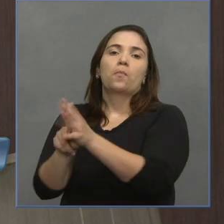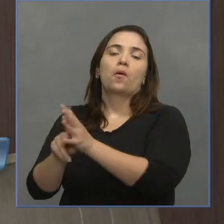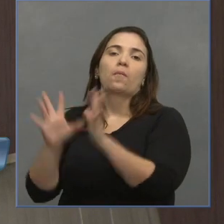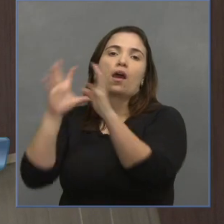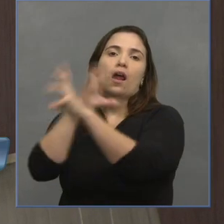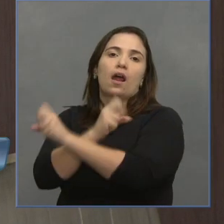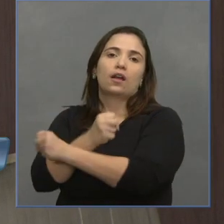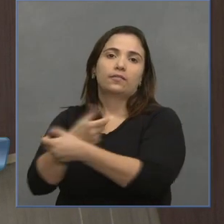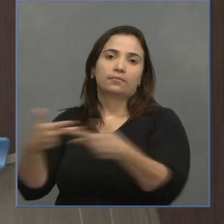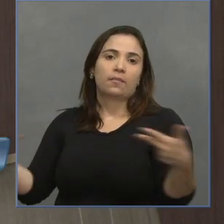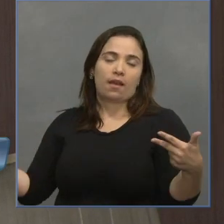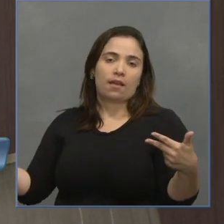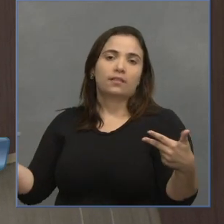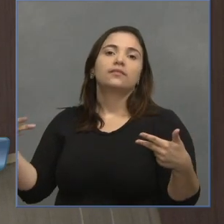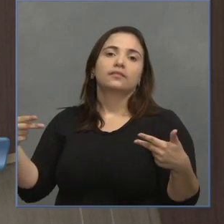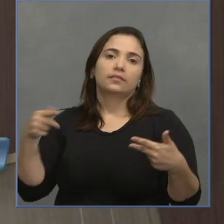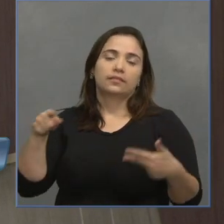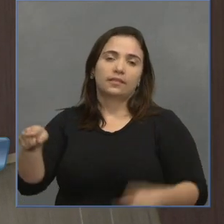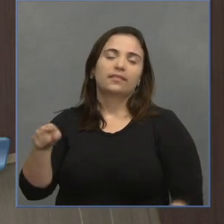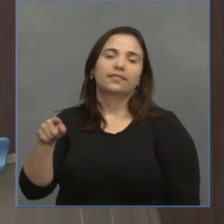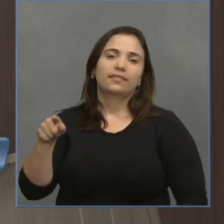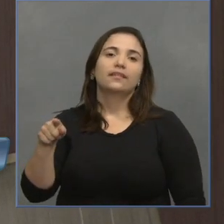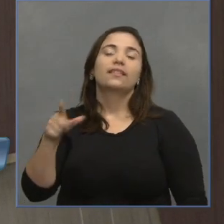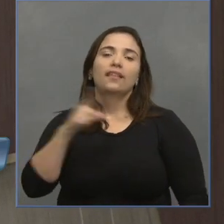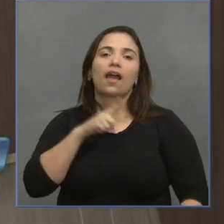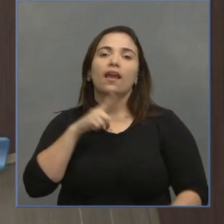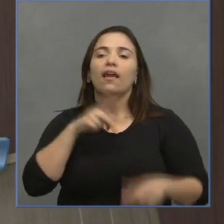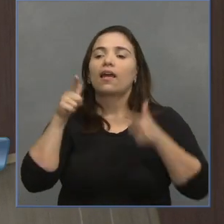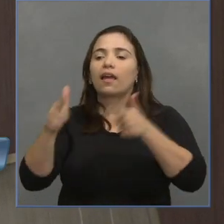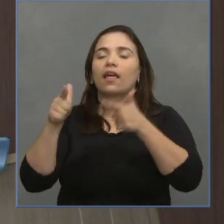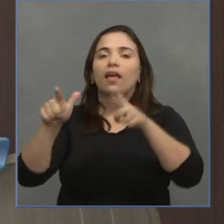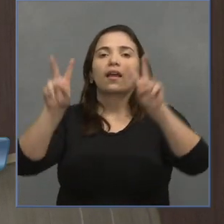uma forma grosseira, mais sábia, mais